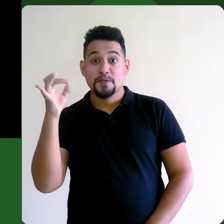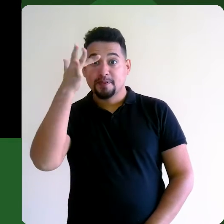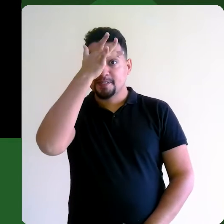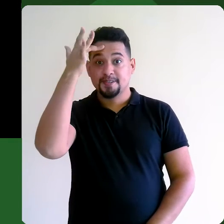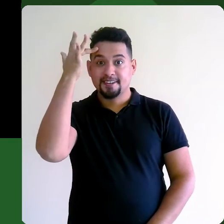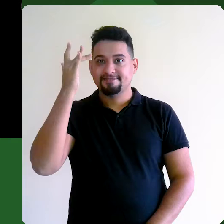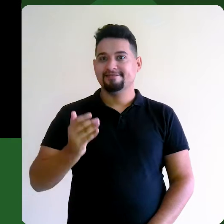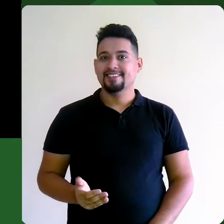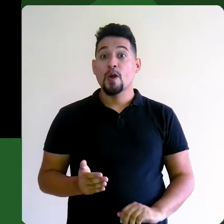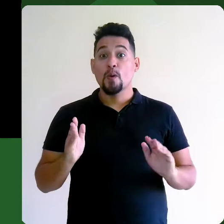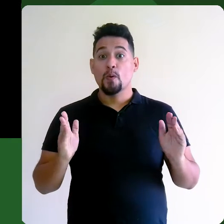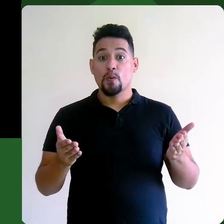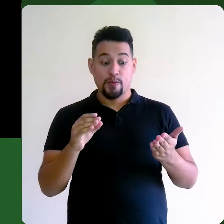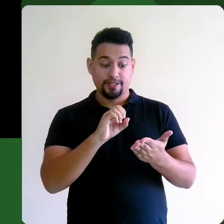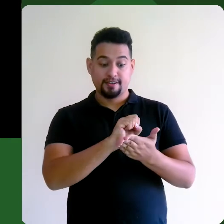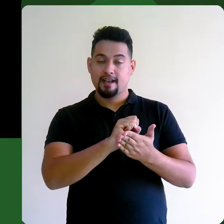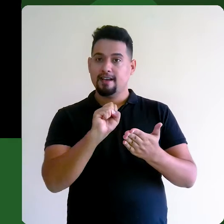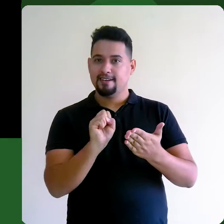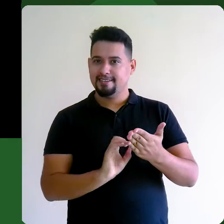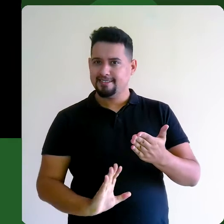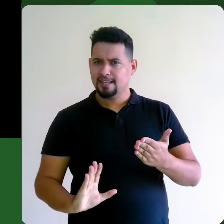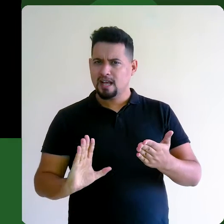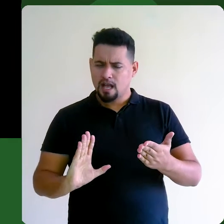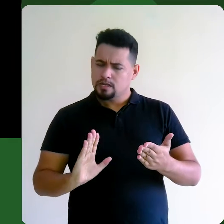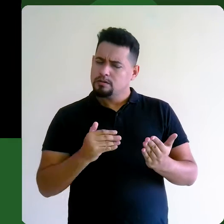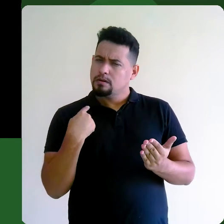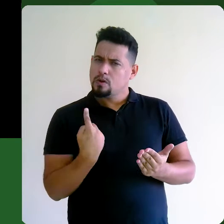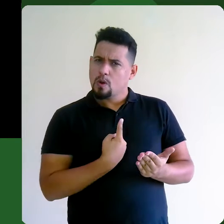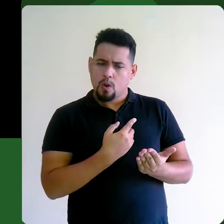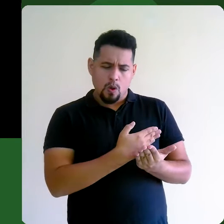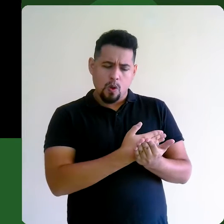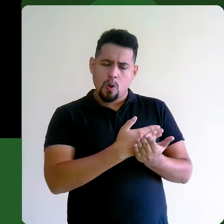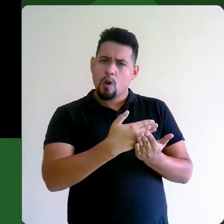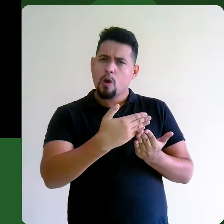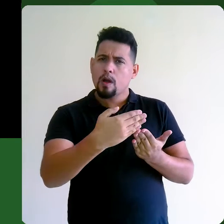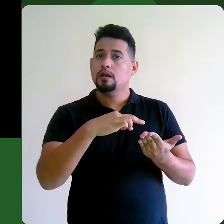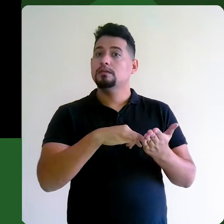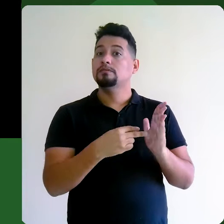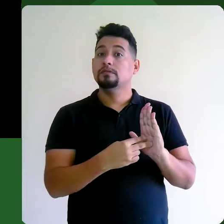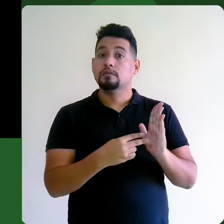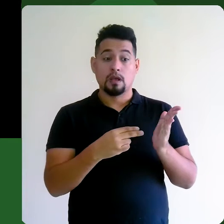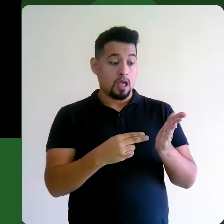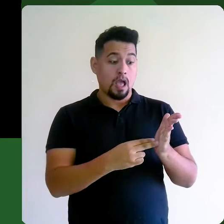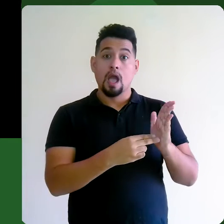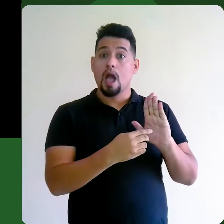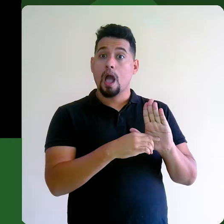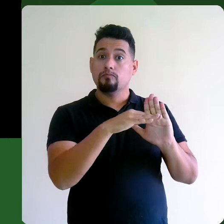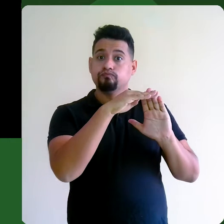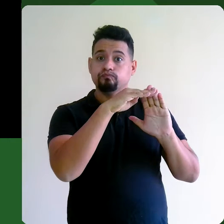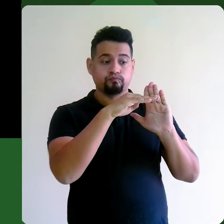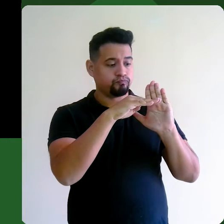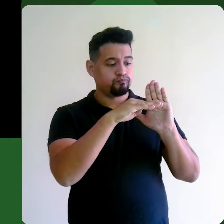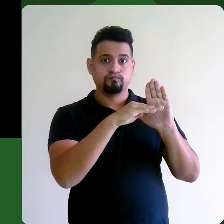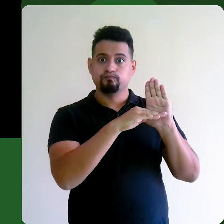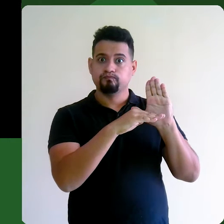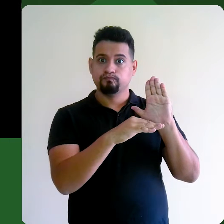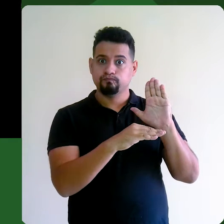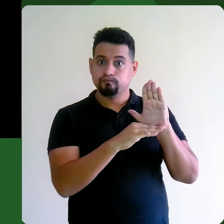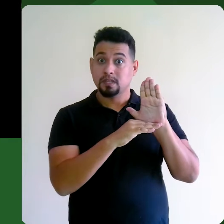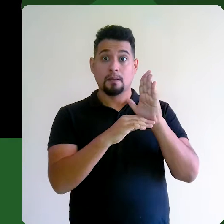Oi, gente. A atividade de hoje, inicialmente, vai ser a marcação de uma página para a construção do